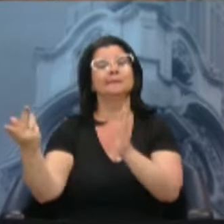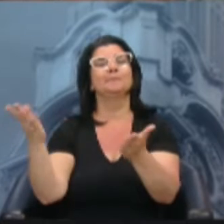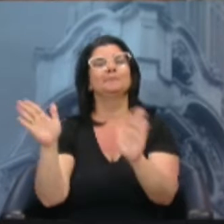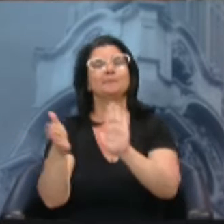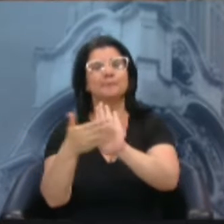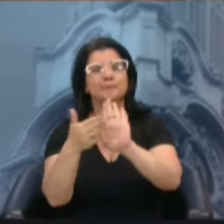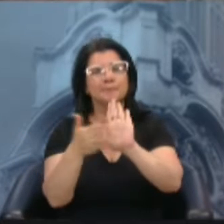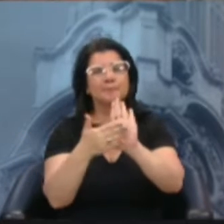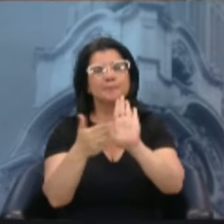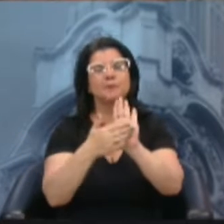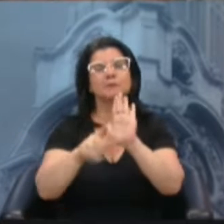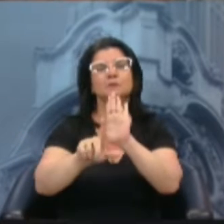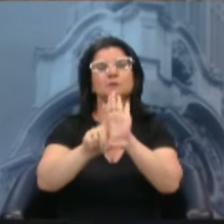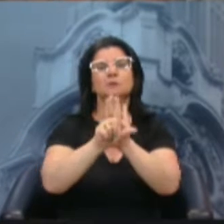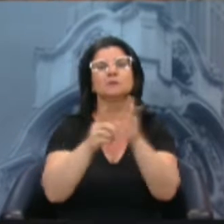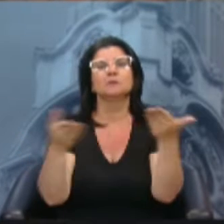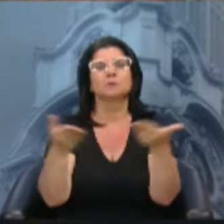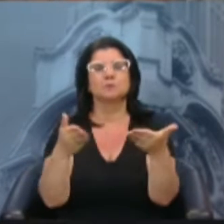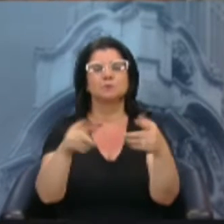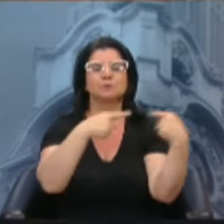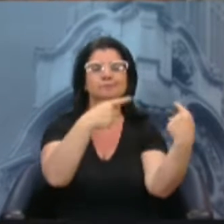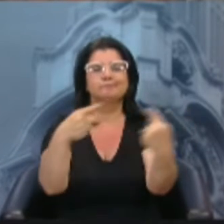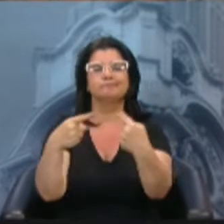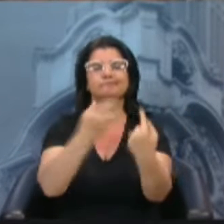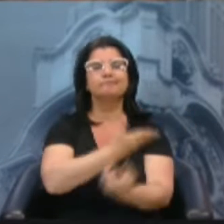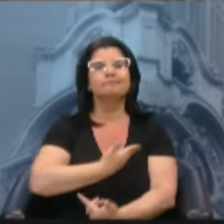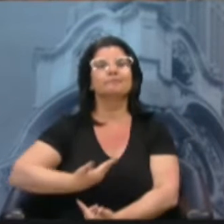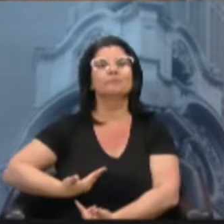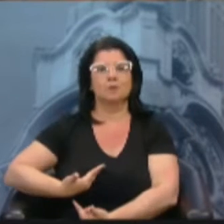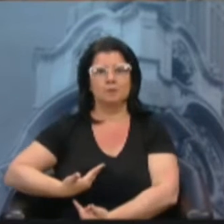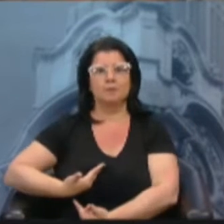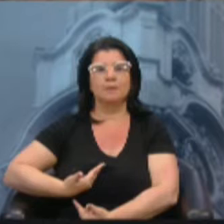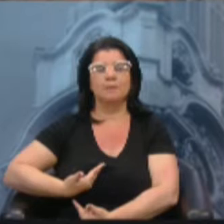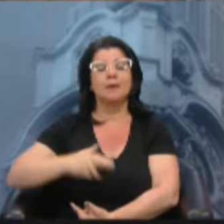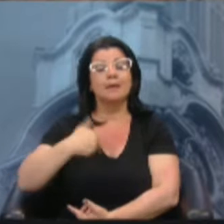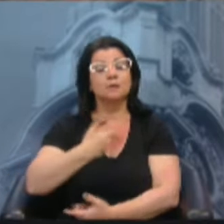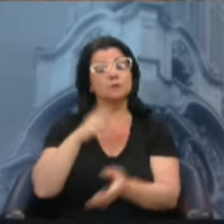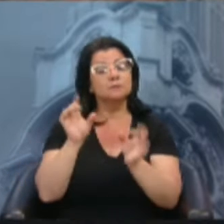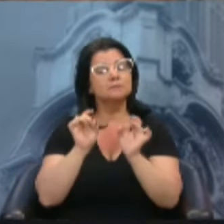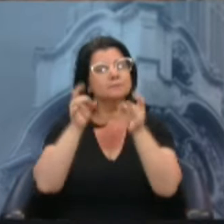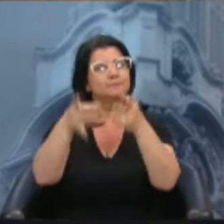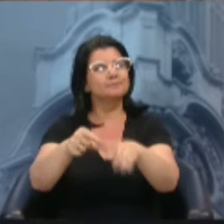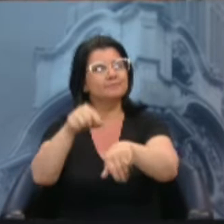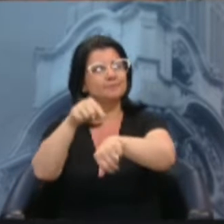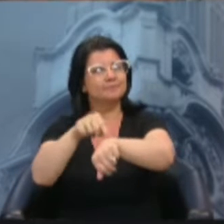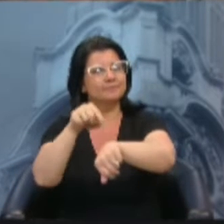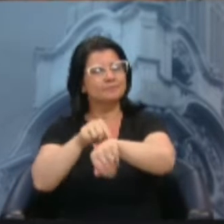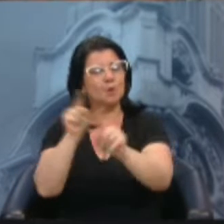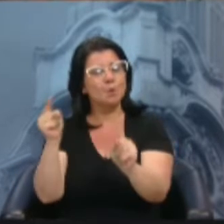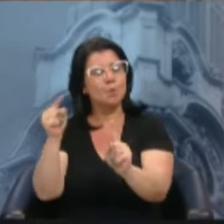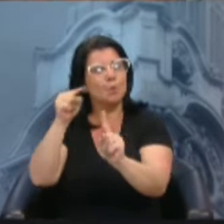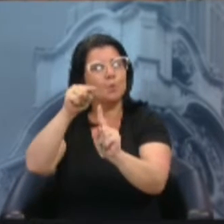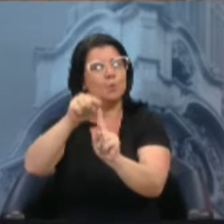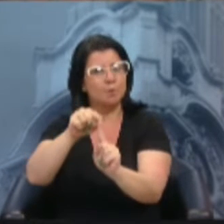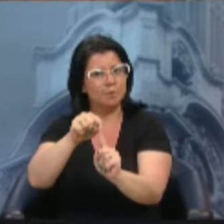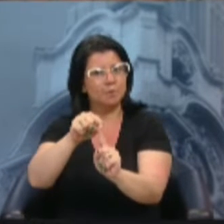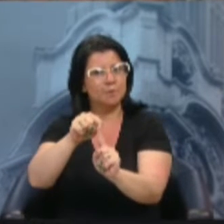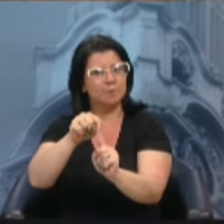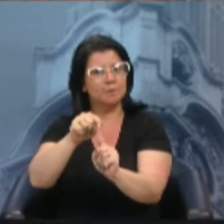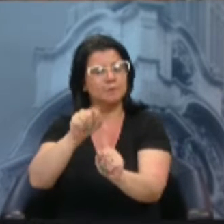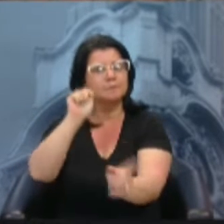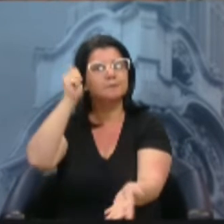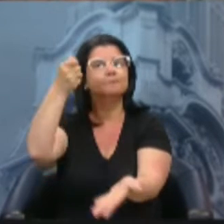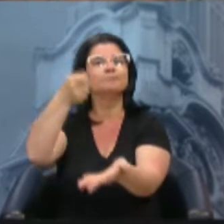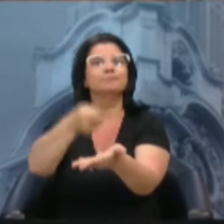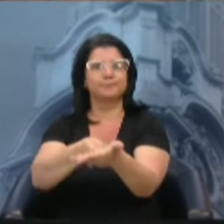debate aqui nessa audiência pública, é que nós estabelecemos um prazo objetivo para o